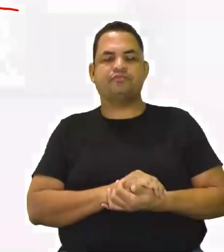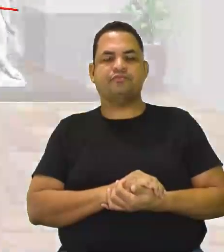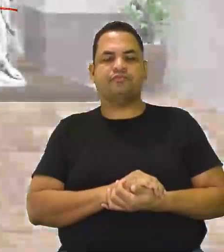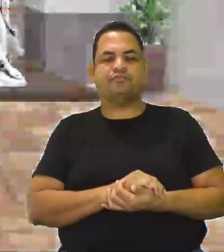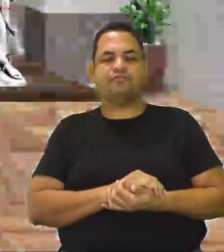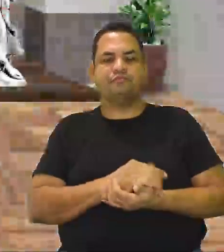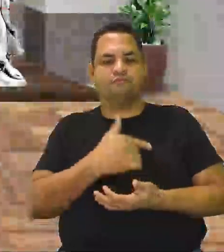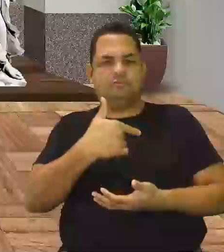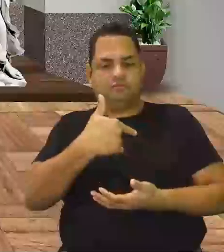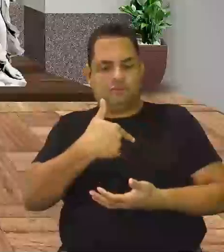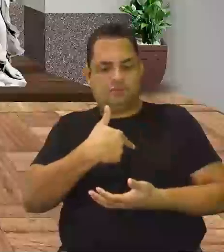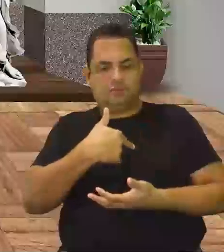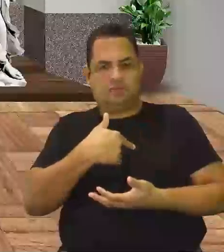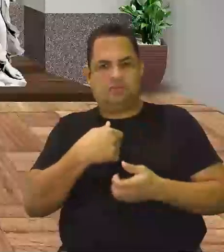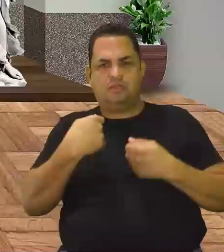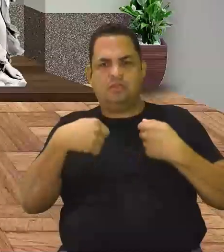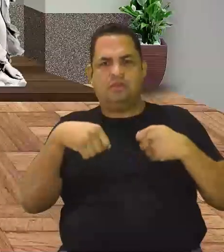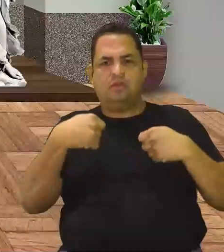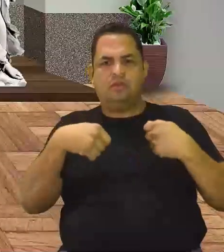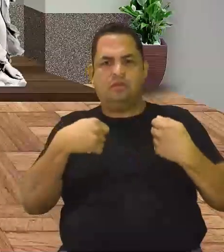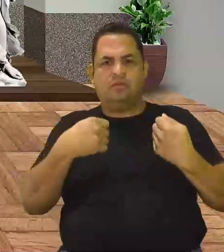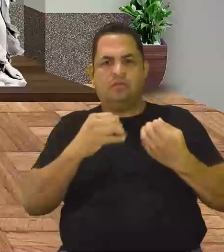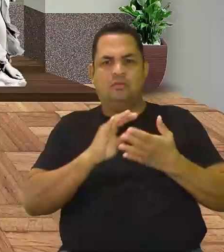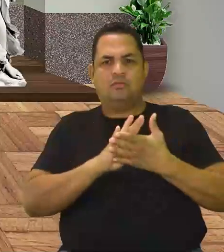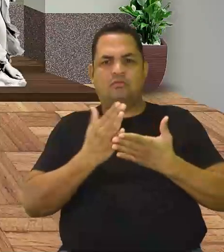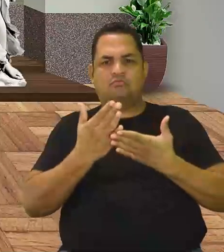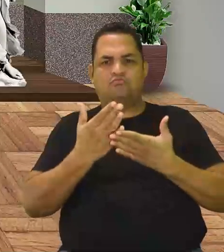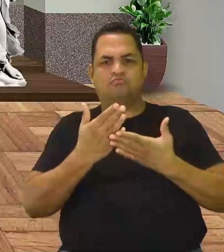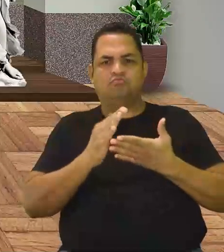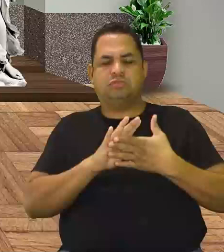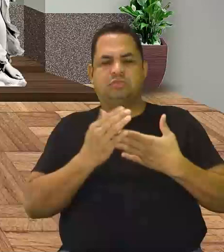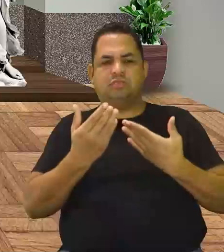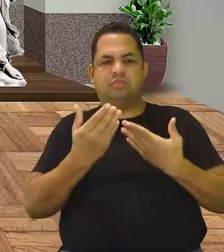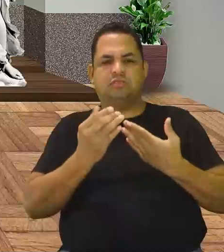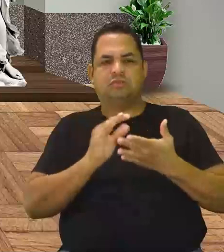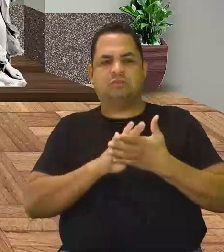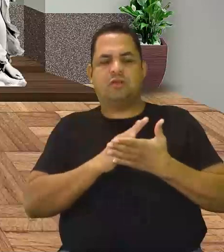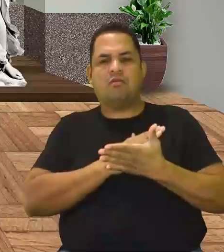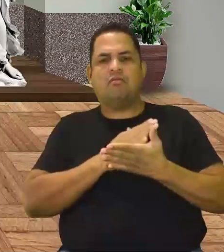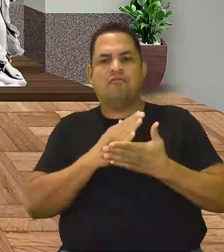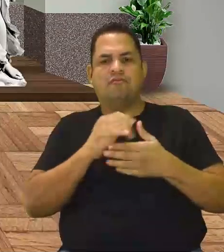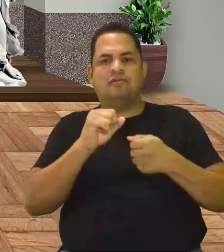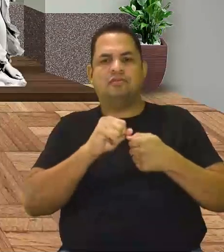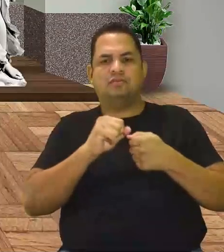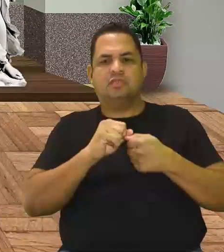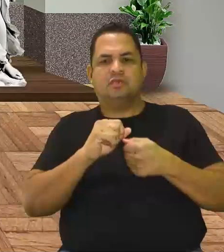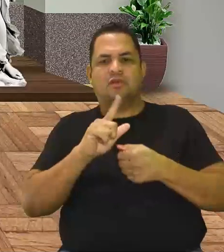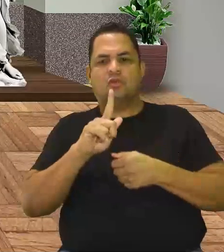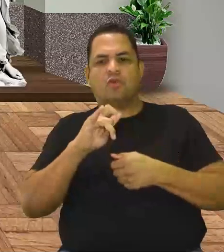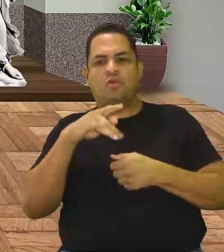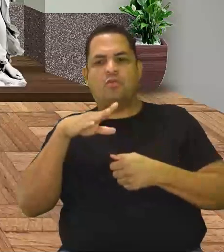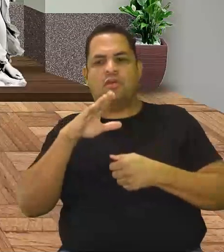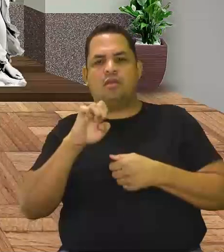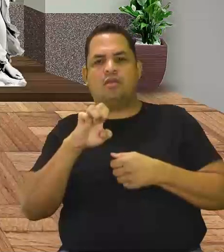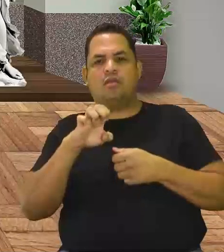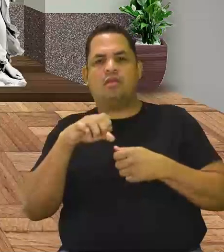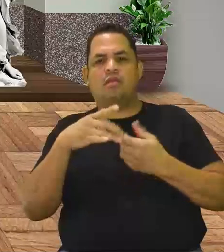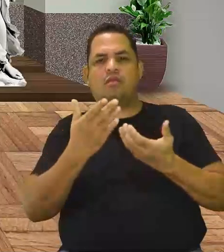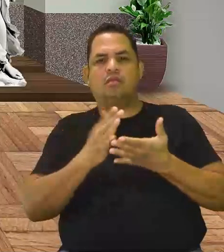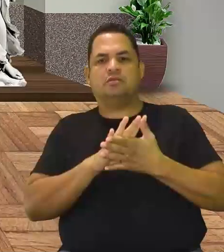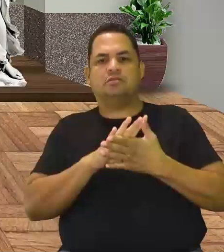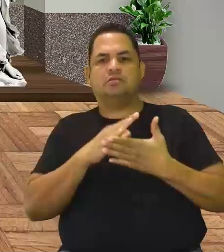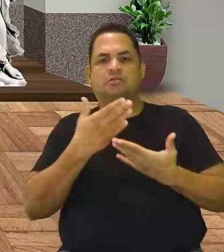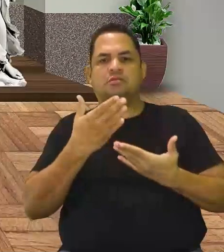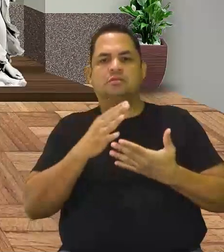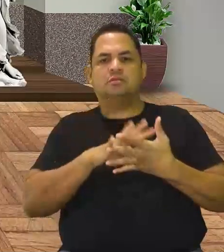Getúlio Vargas precisava de um estopim para poder dar o golpe. Geralmente, quem está querendo dar o golpe, ele